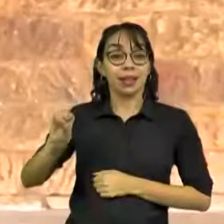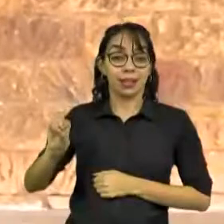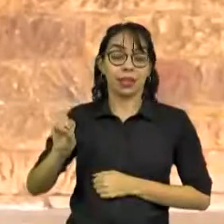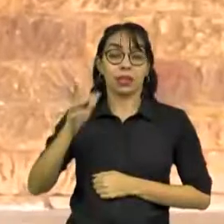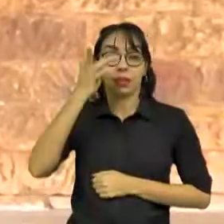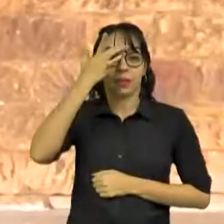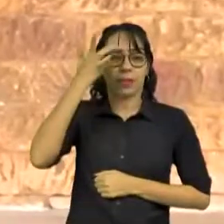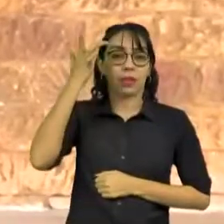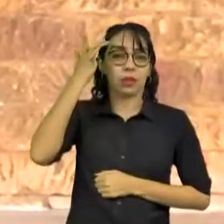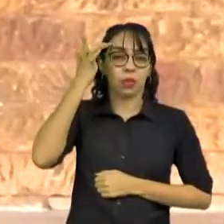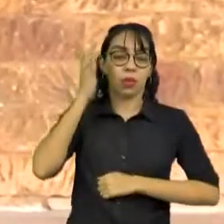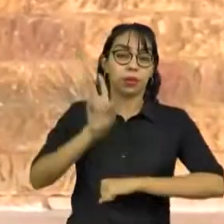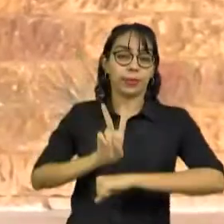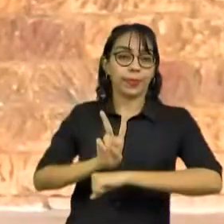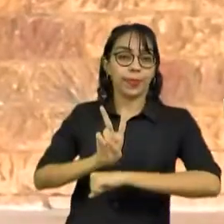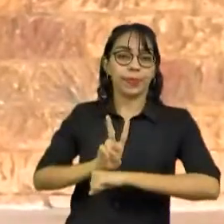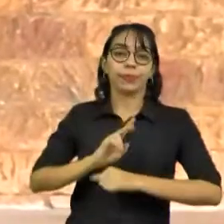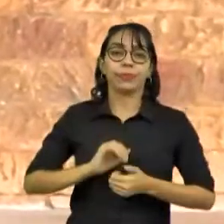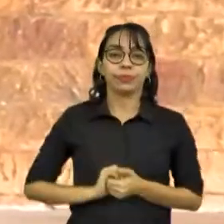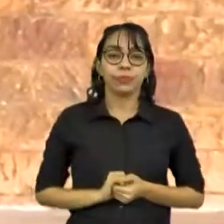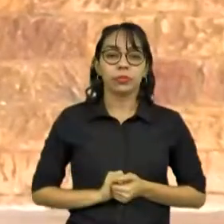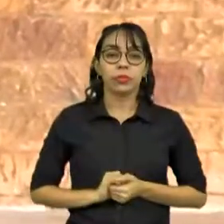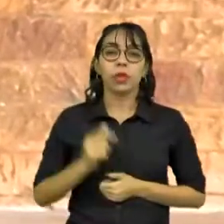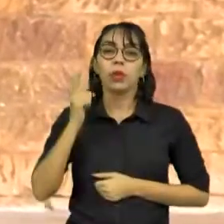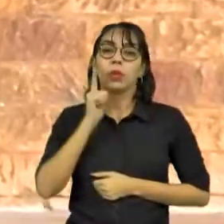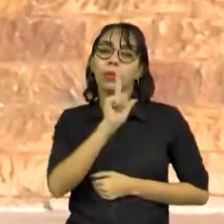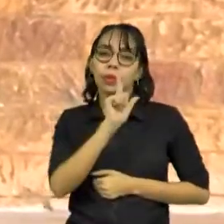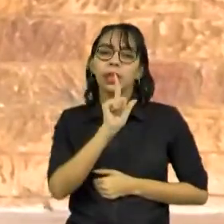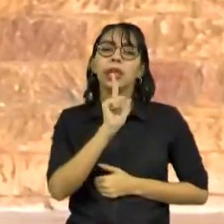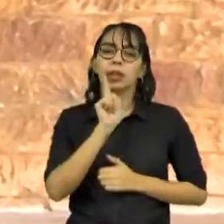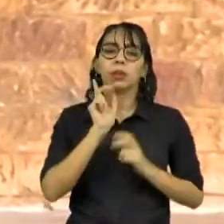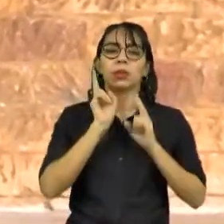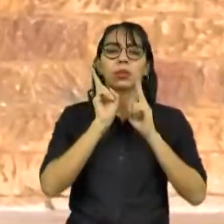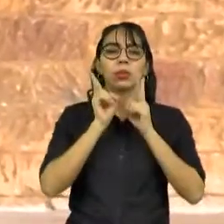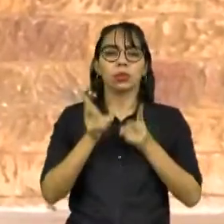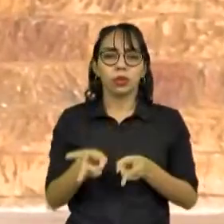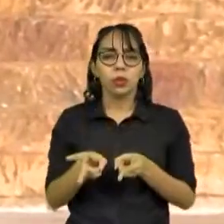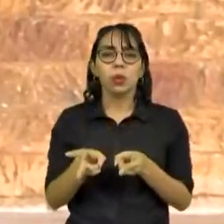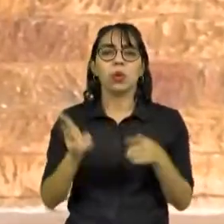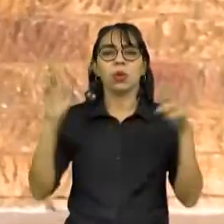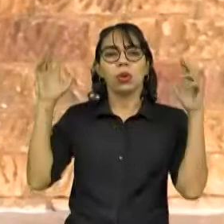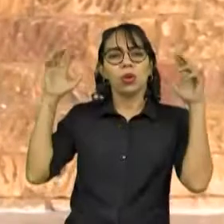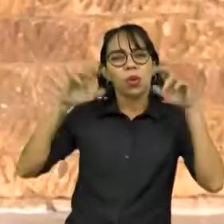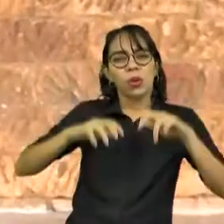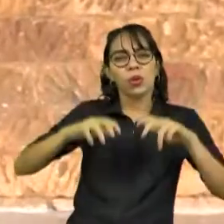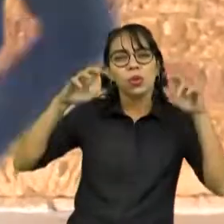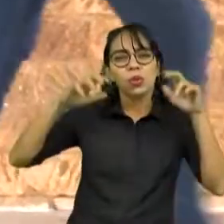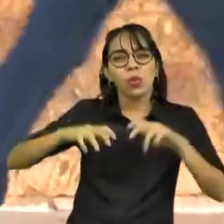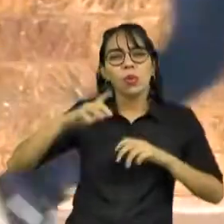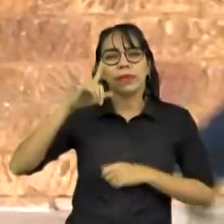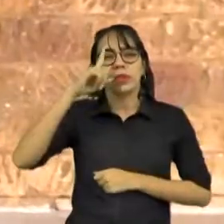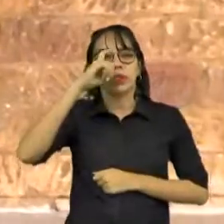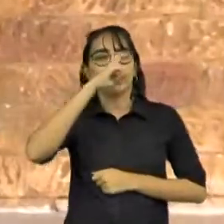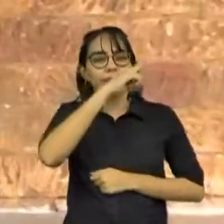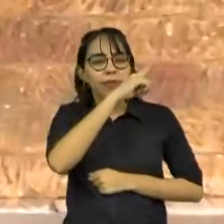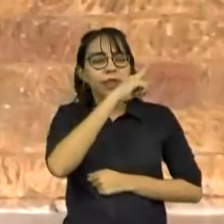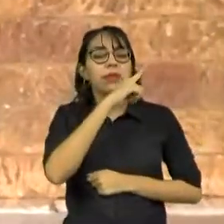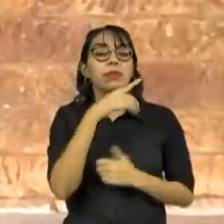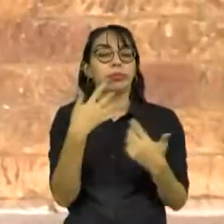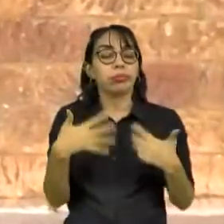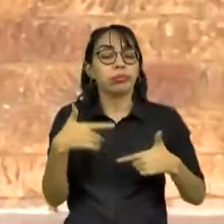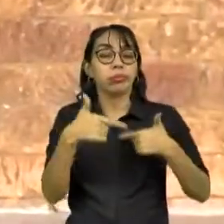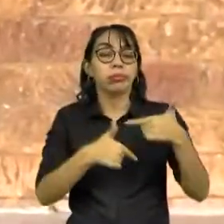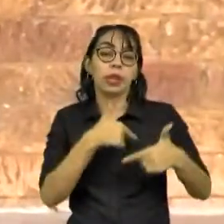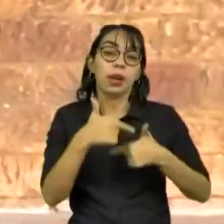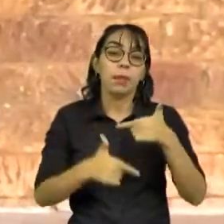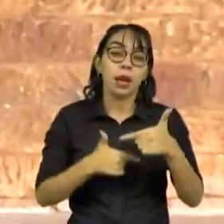A gente conseguiu manter o nosso quadro, apesar dessa quadra chuvosa, que foi bem difícil, né? E, além